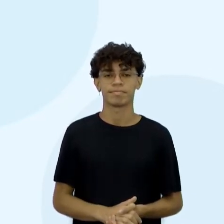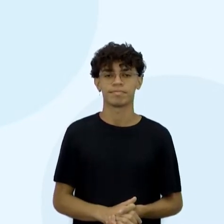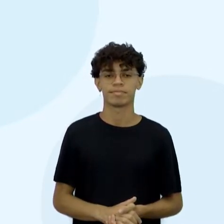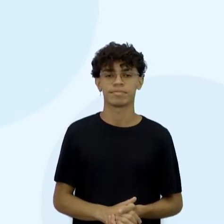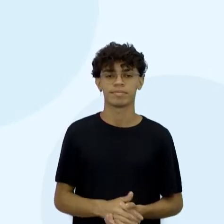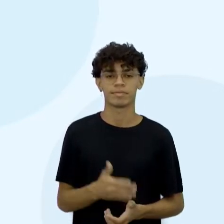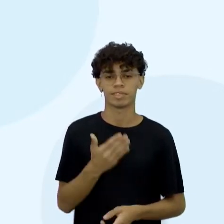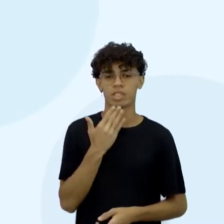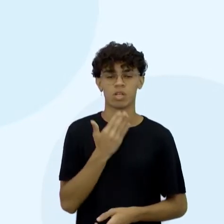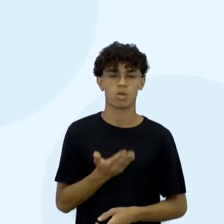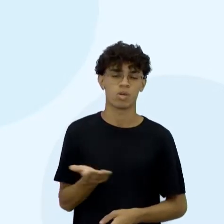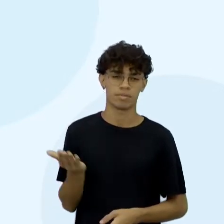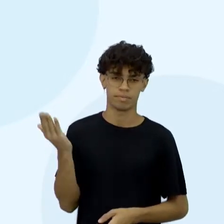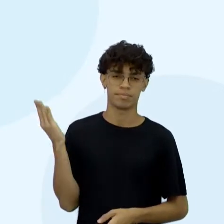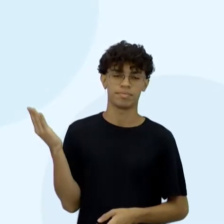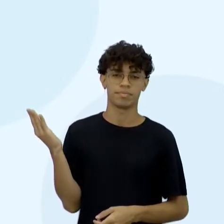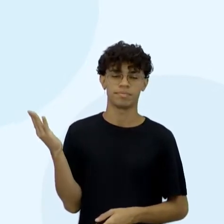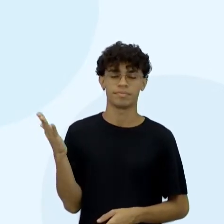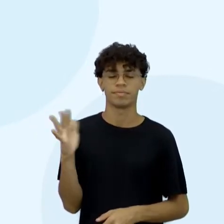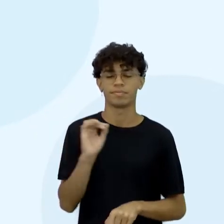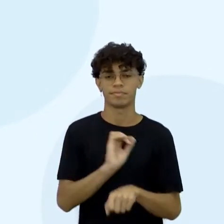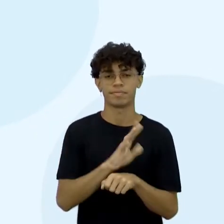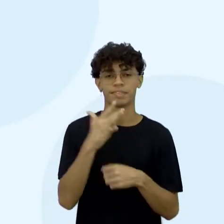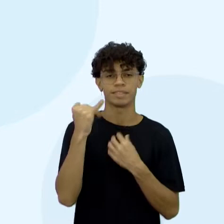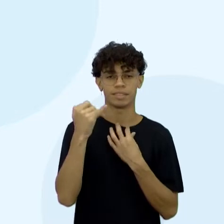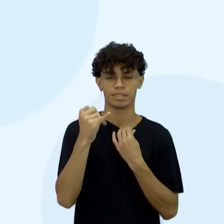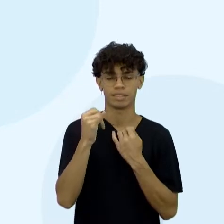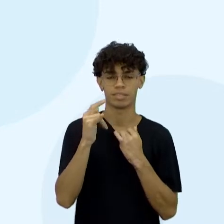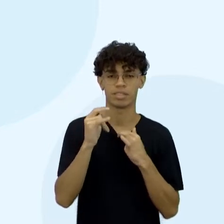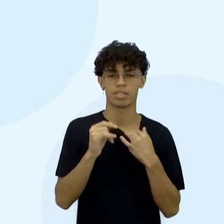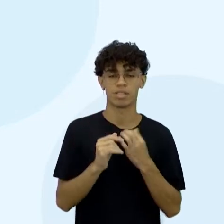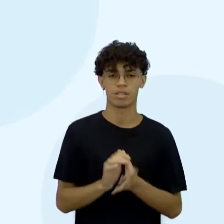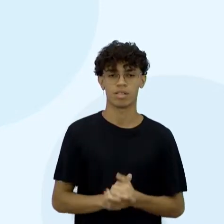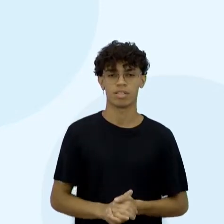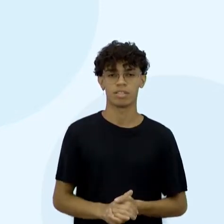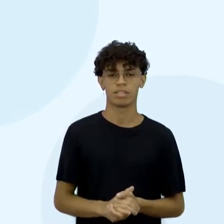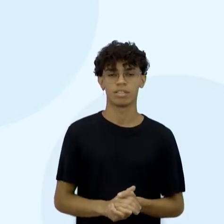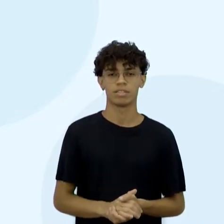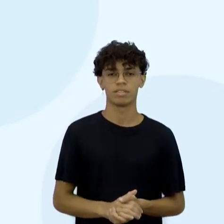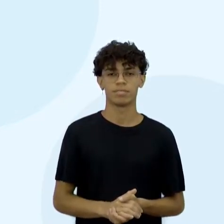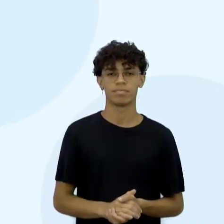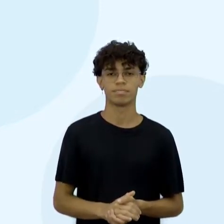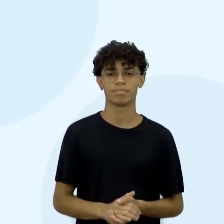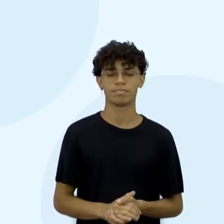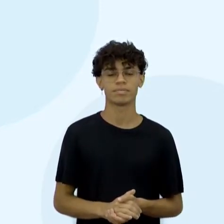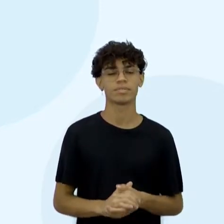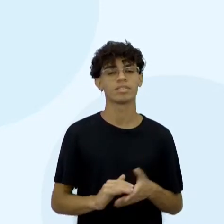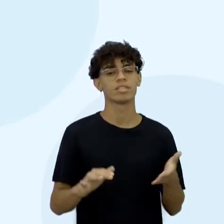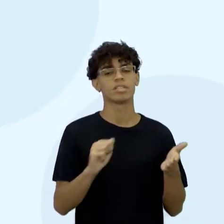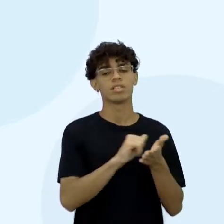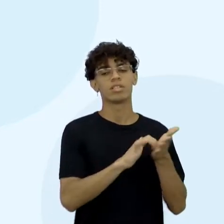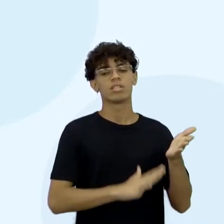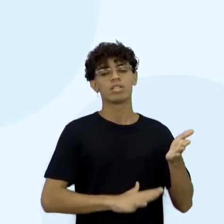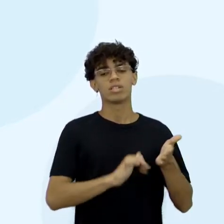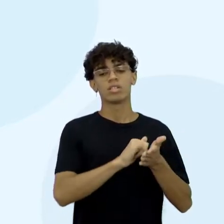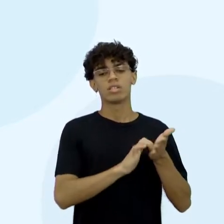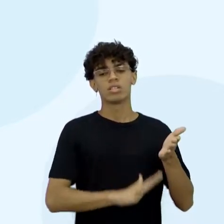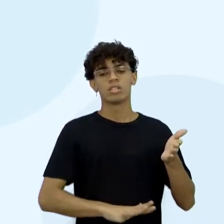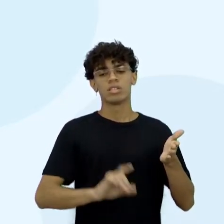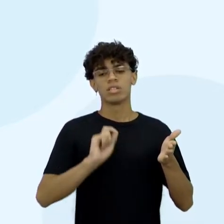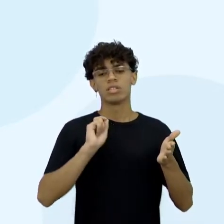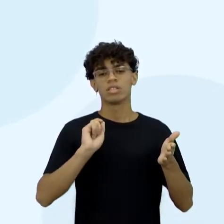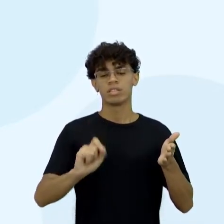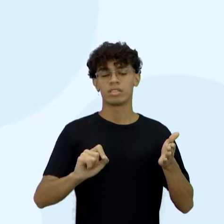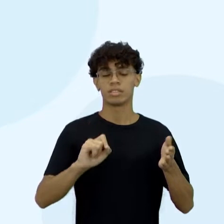bem especificamente, né? Deixa eu pegar uma caneta. E as funções que a gente está falando nesta atividade são as funções